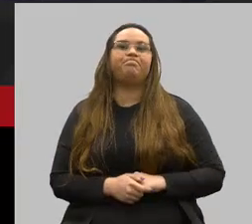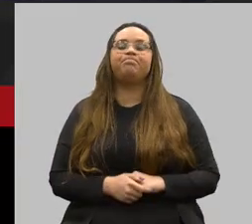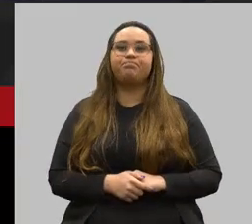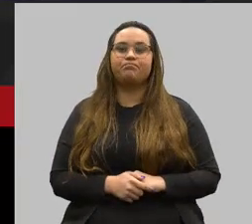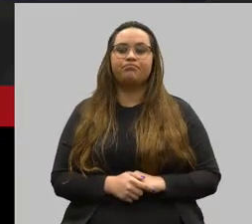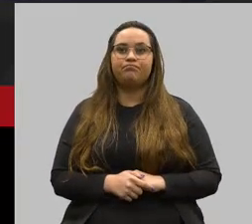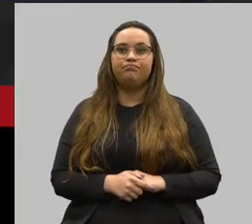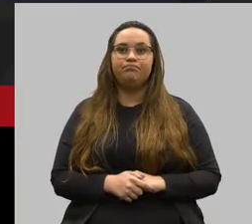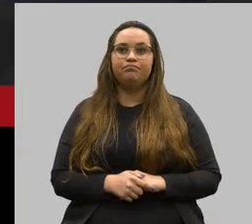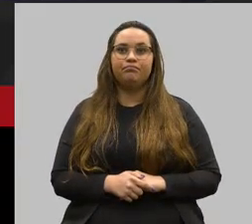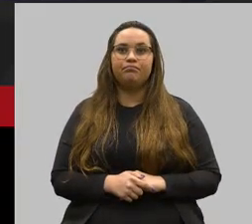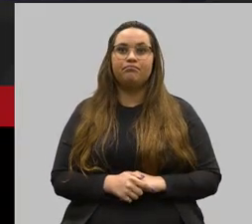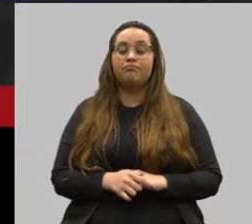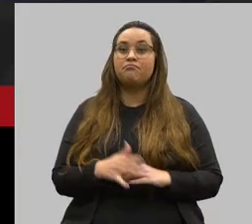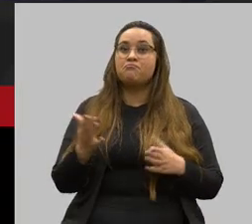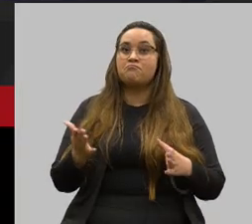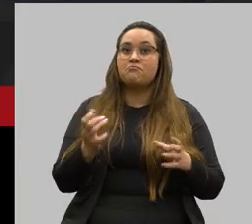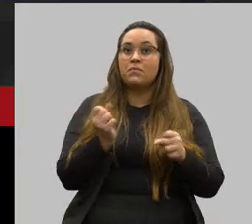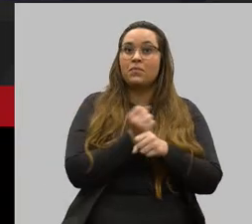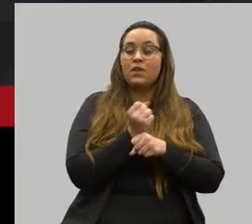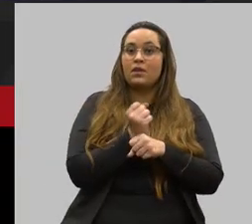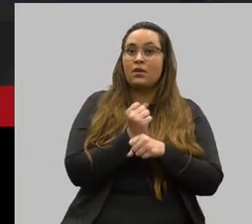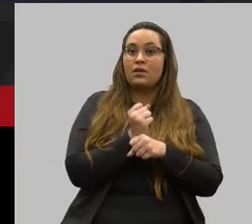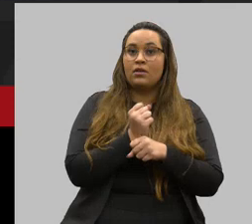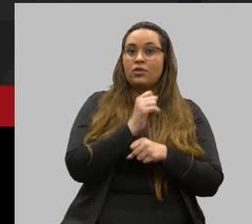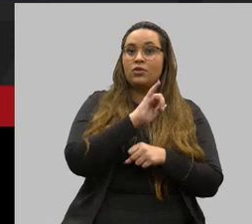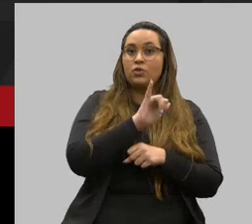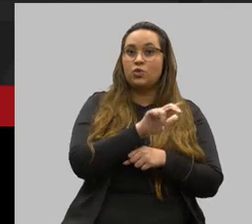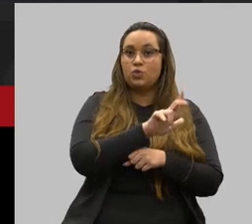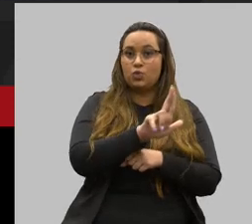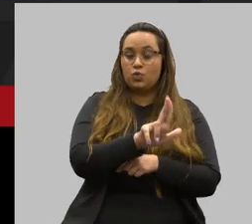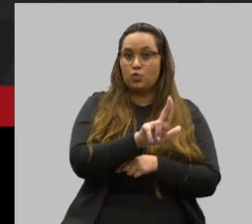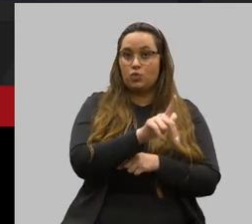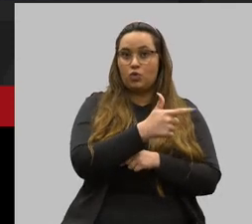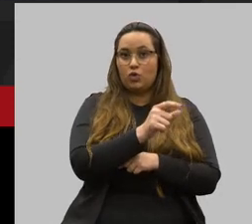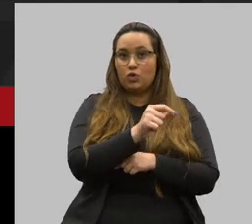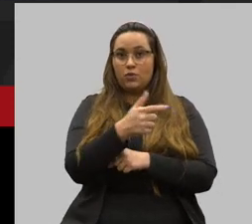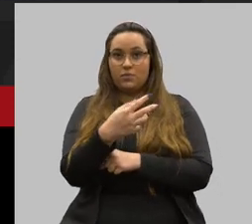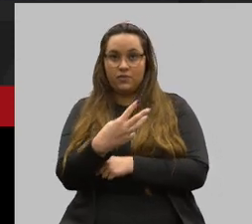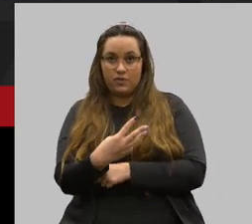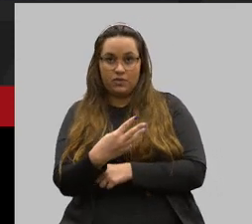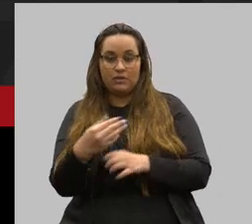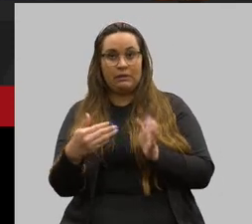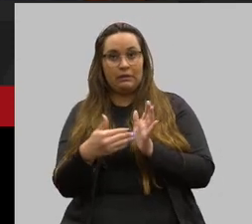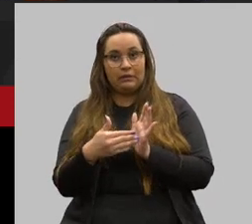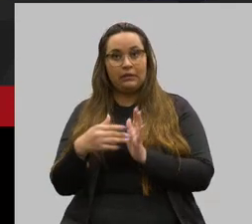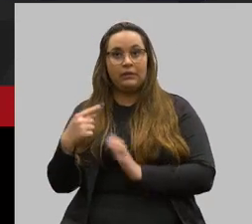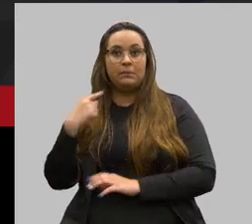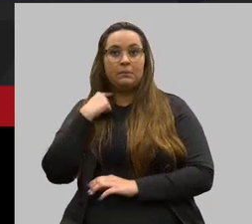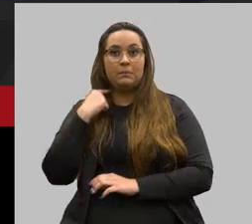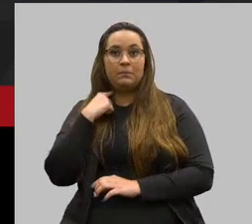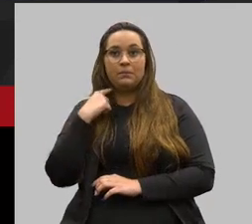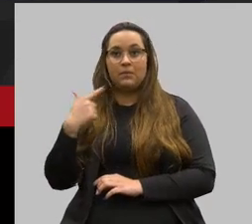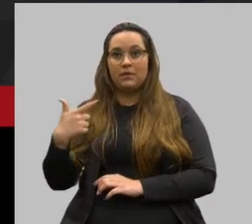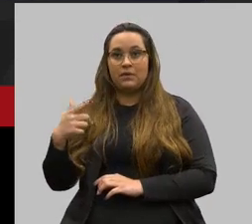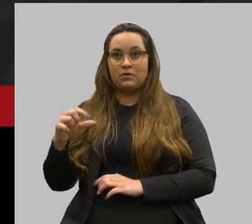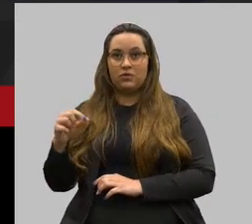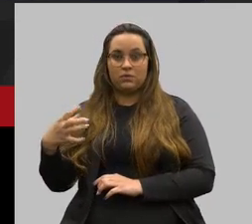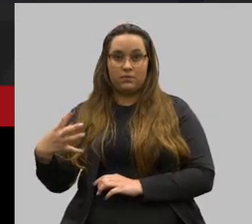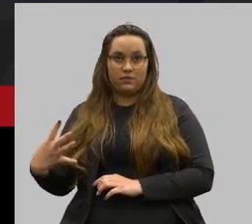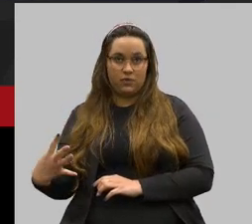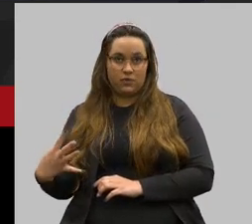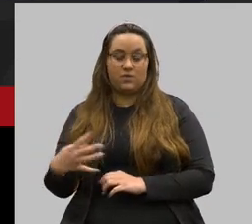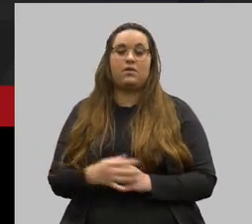e entre o ano entre julho de 2023 e maio de 2024 No que diz respeito à infraestrutura da